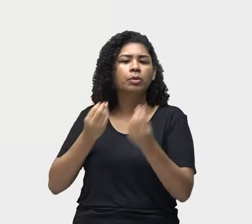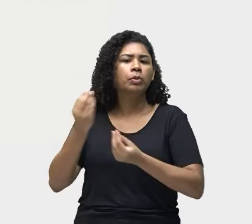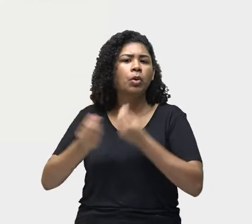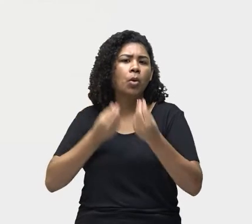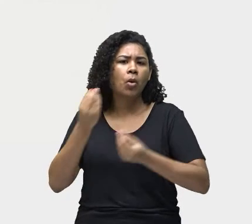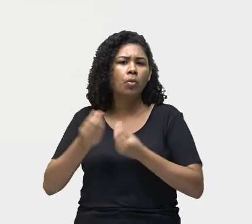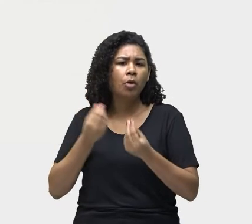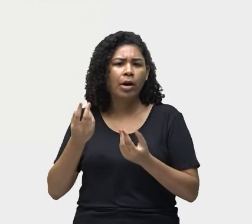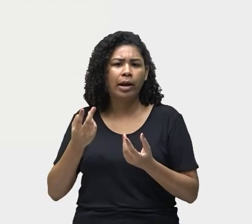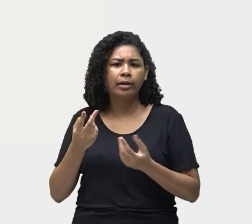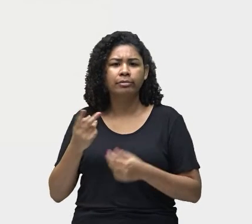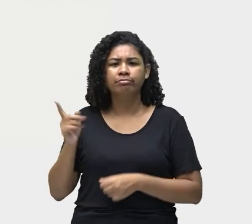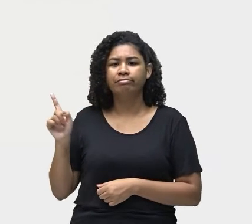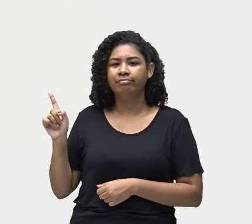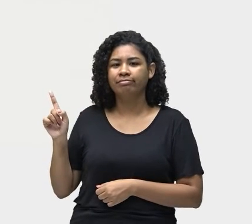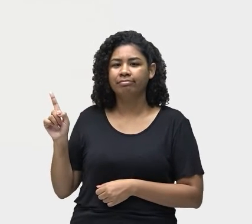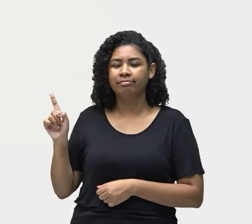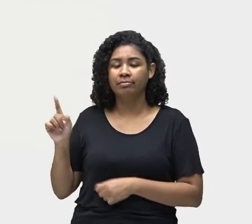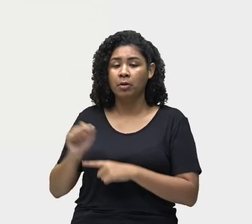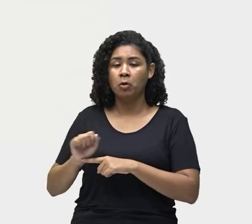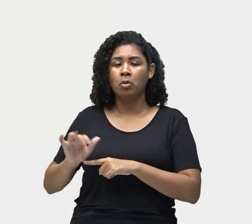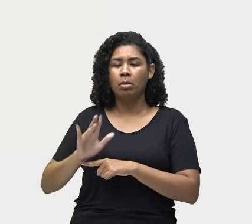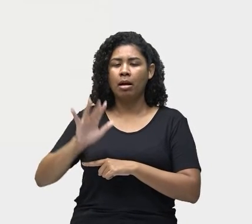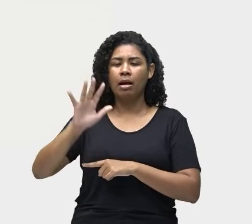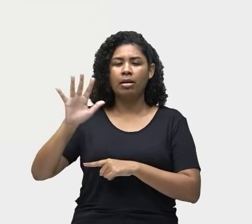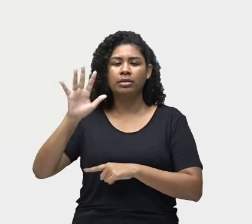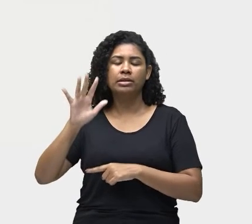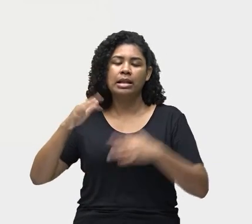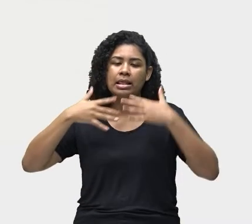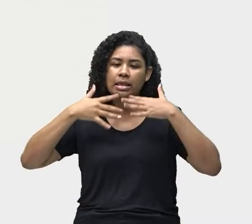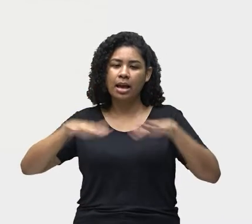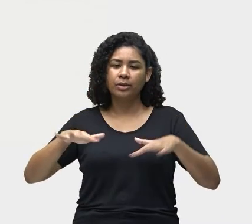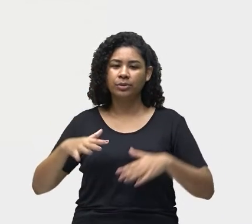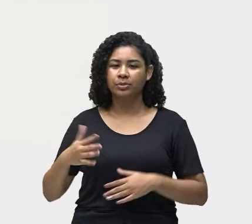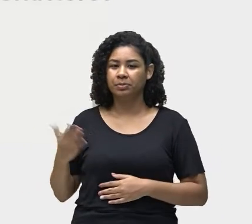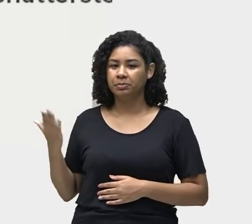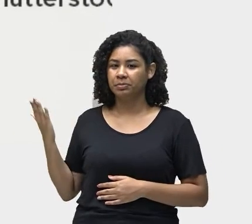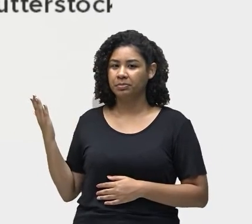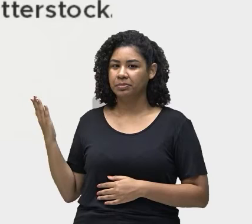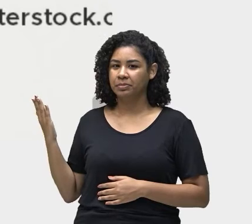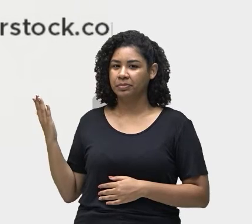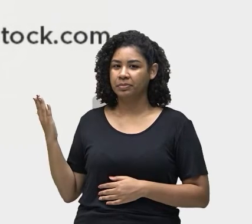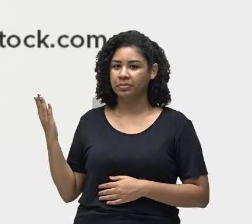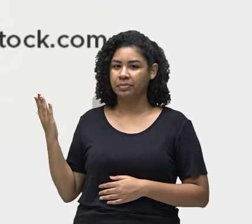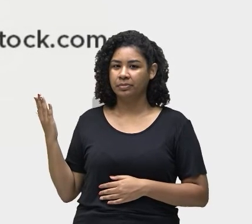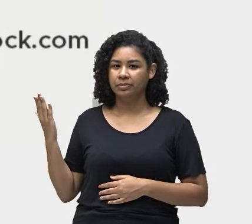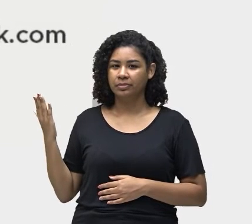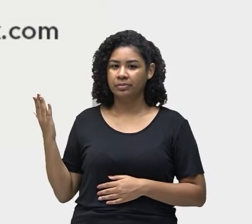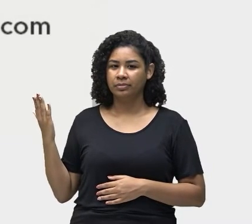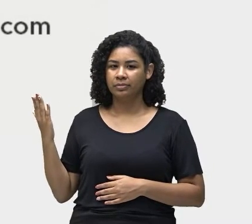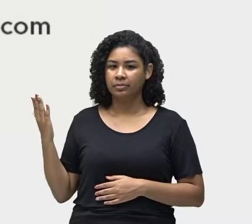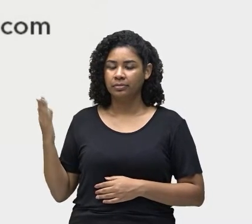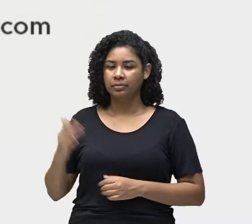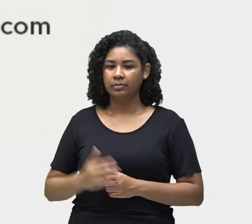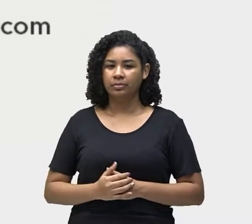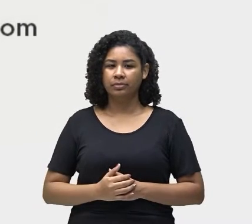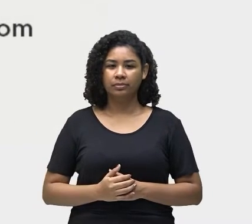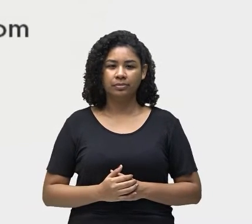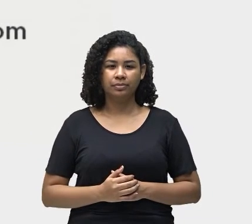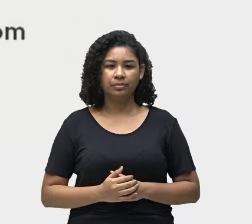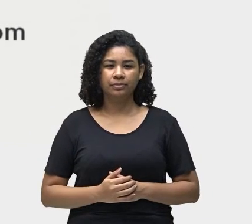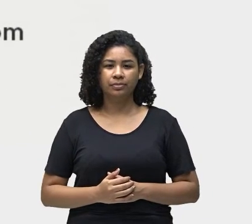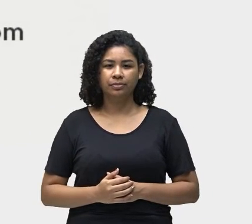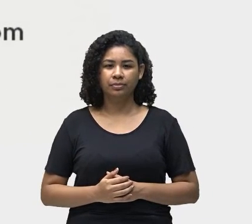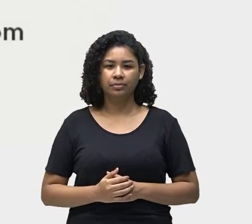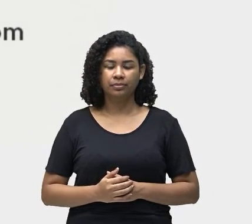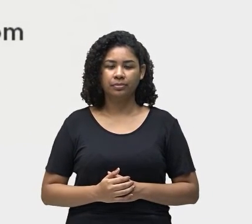e a retirada do gás natural. Olha só, eu tenho aqui essa estrutura, vou mostrar